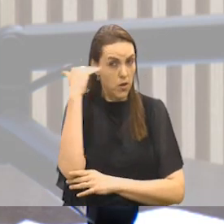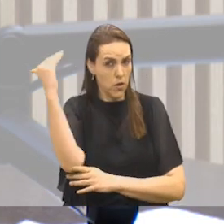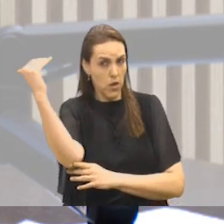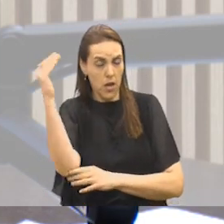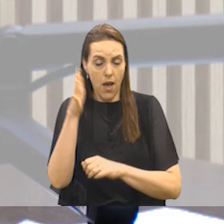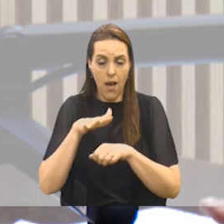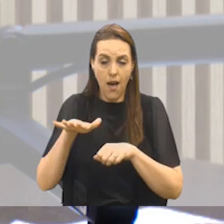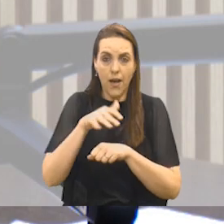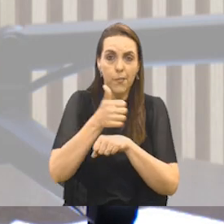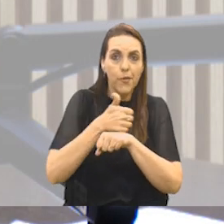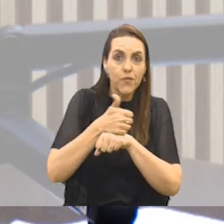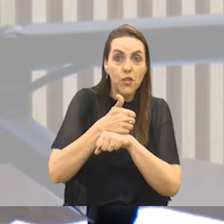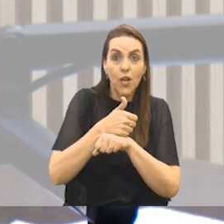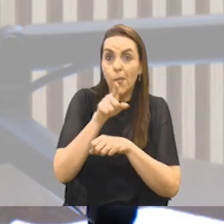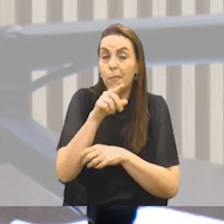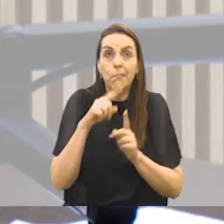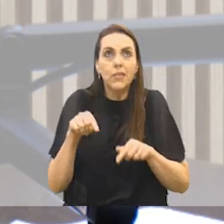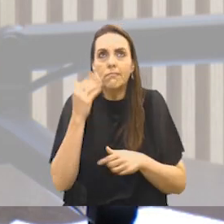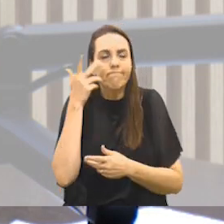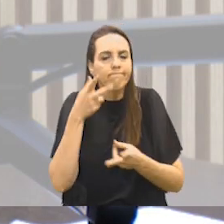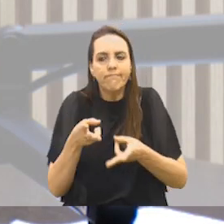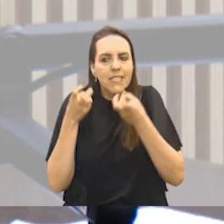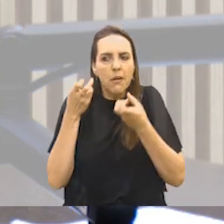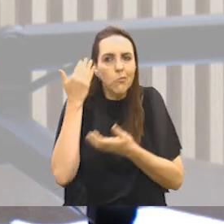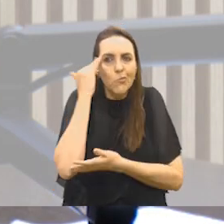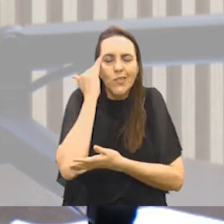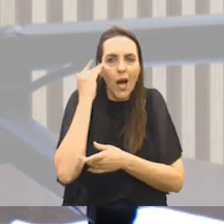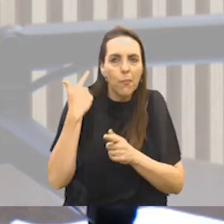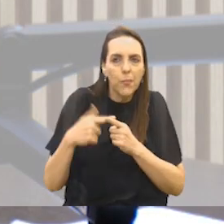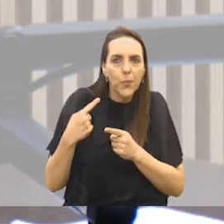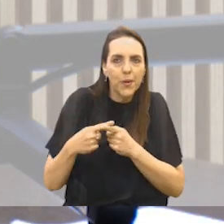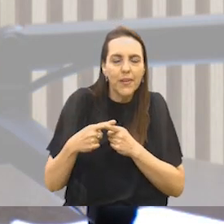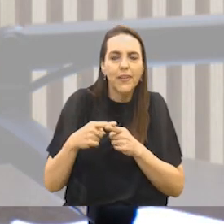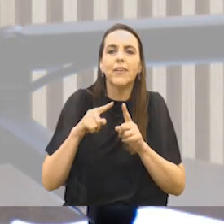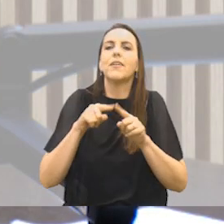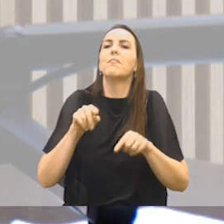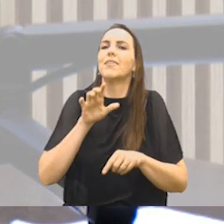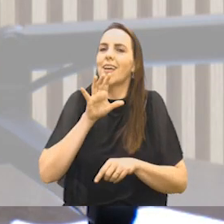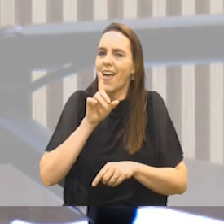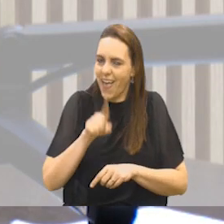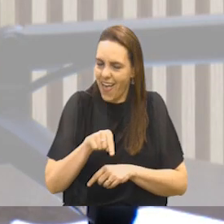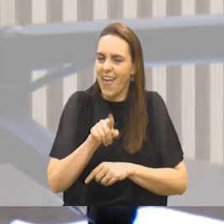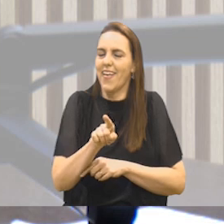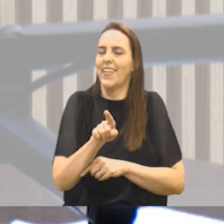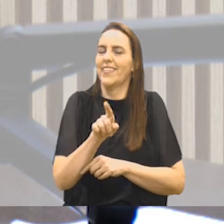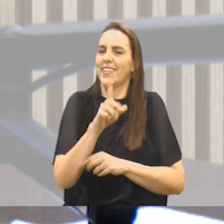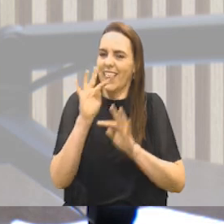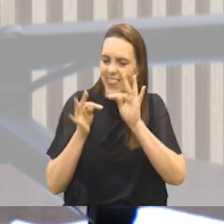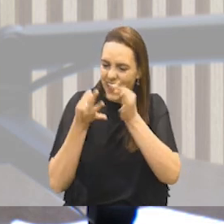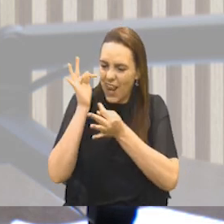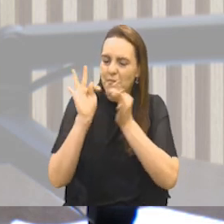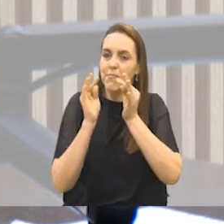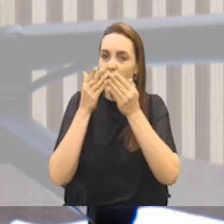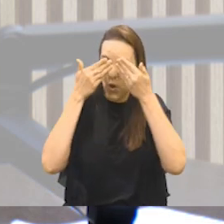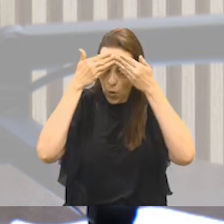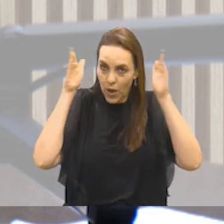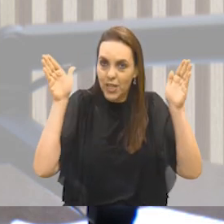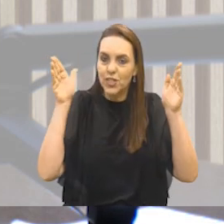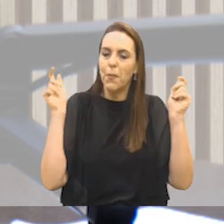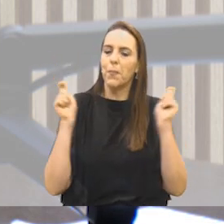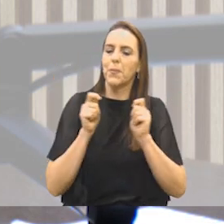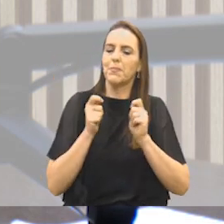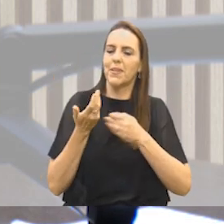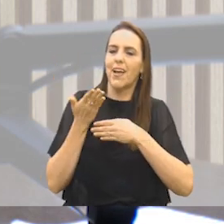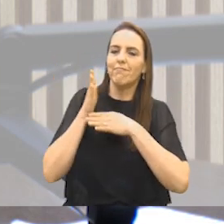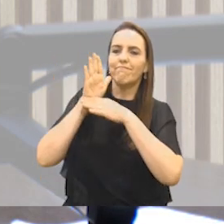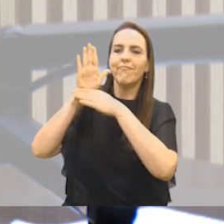o sucesso que você busca na tua área profissional e tu não entende muito bem o porquê. Mas é aí que entra o ponto da terapia